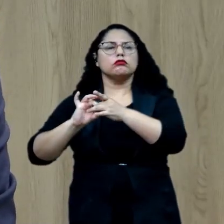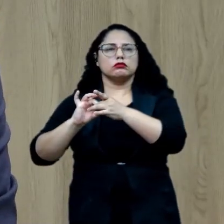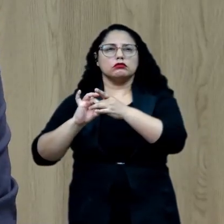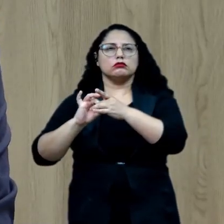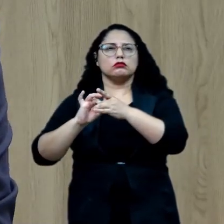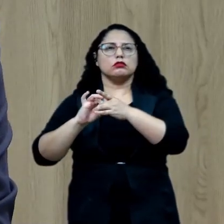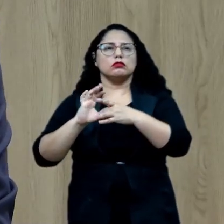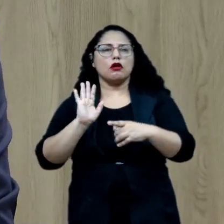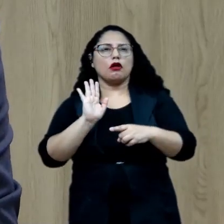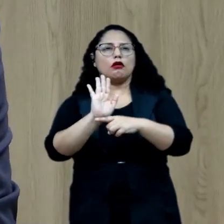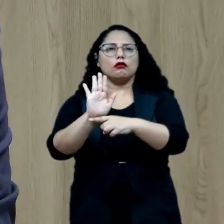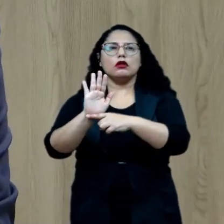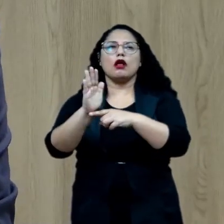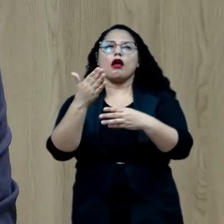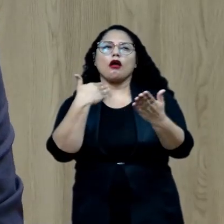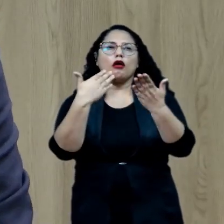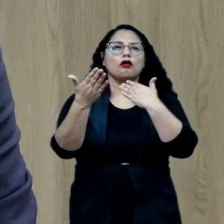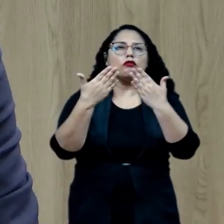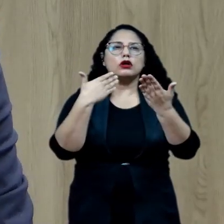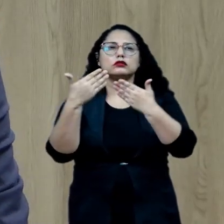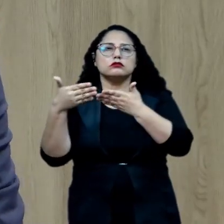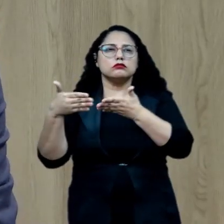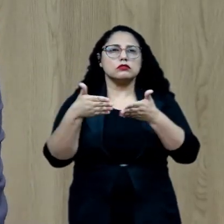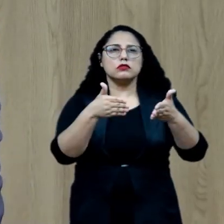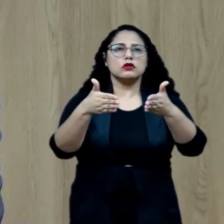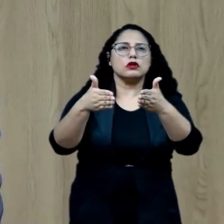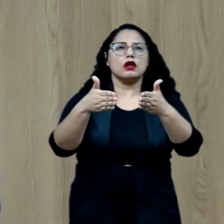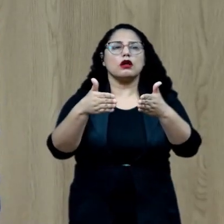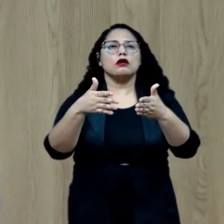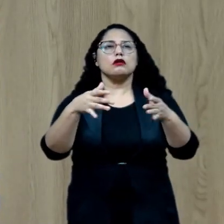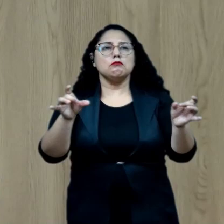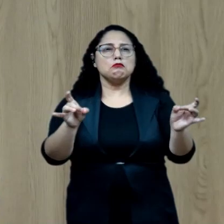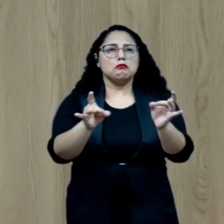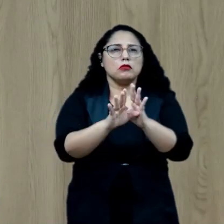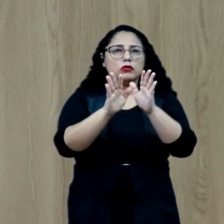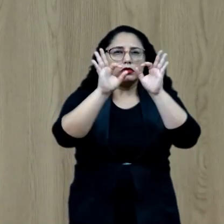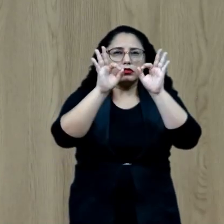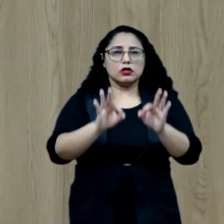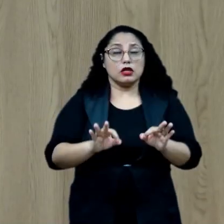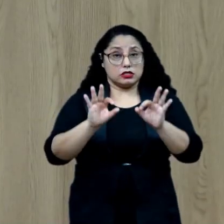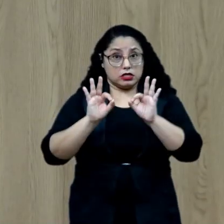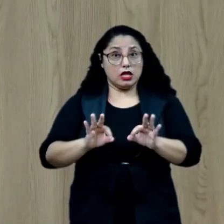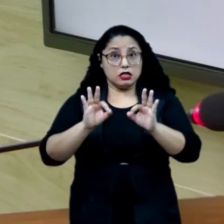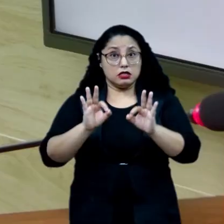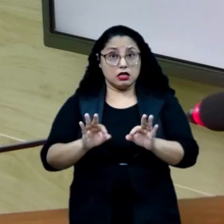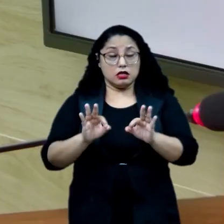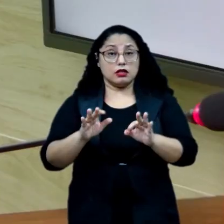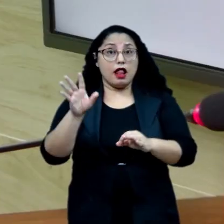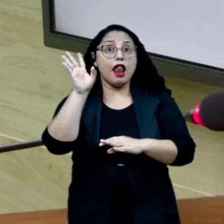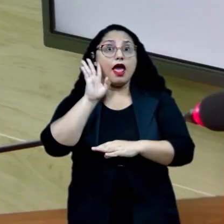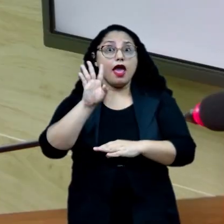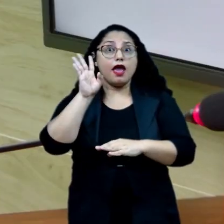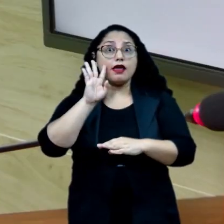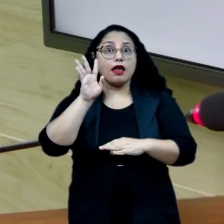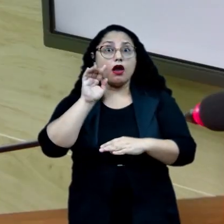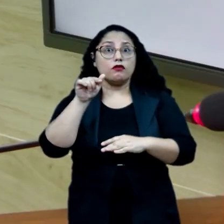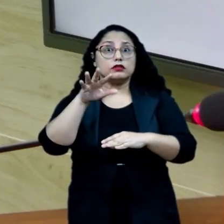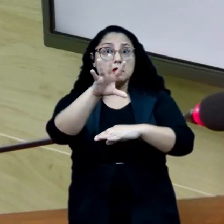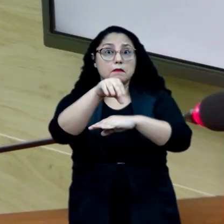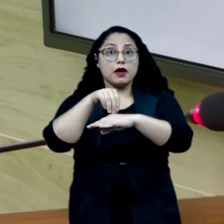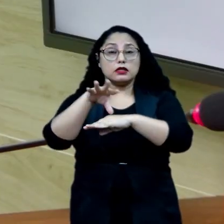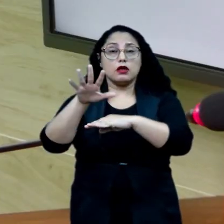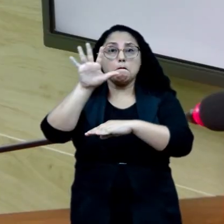e propiciar conversas mais direcionadas e intencionalizadas. Com certeza. É até legal, né, de você trazer